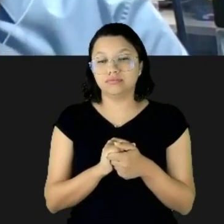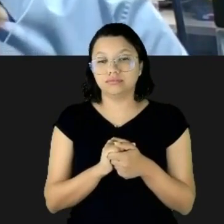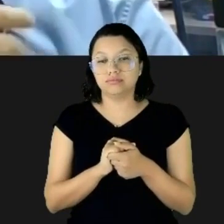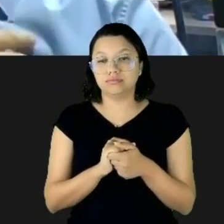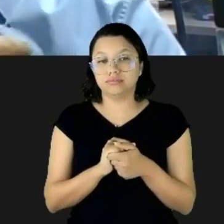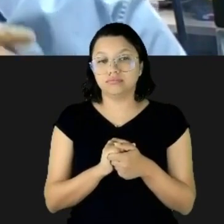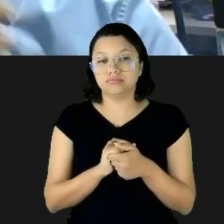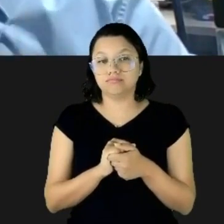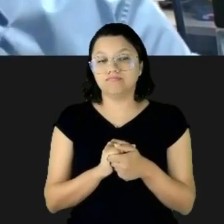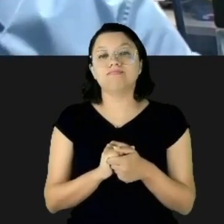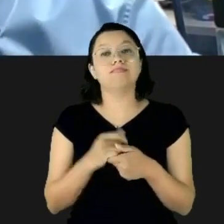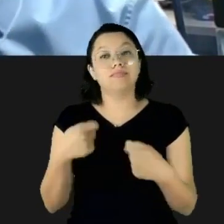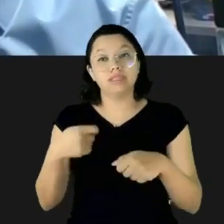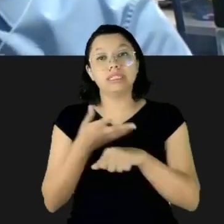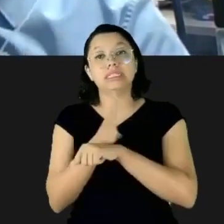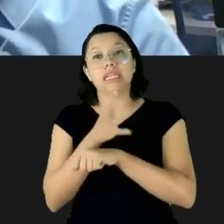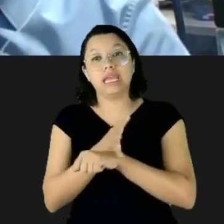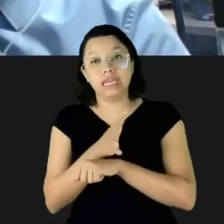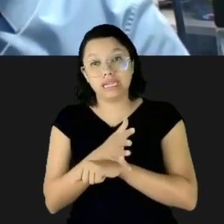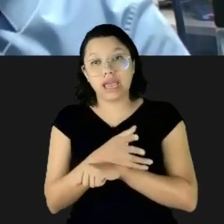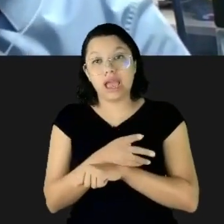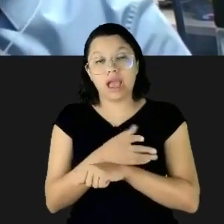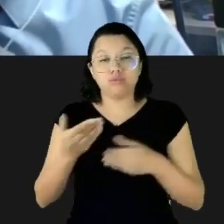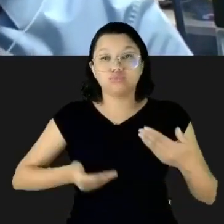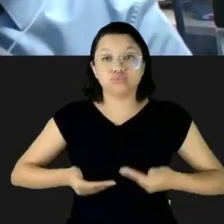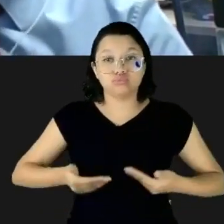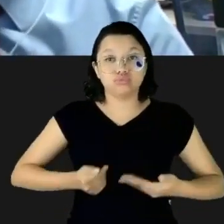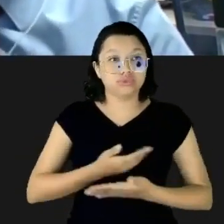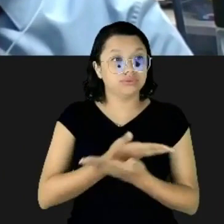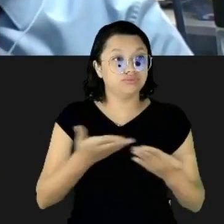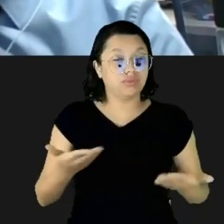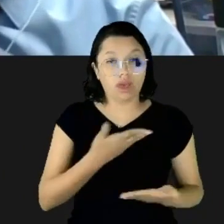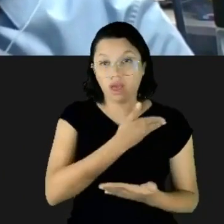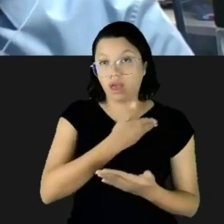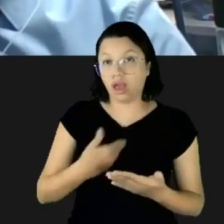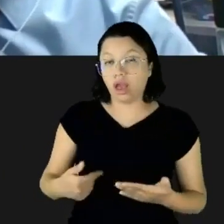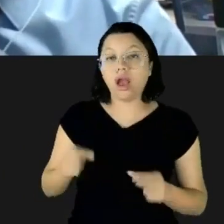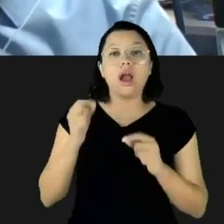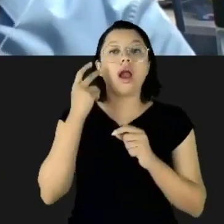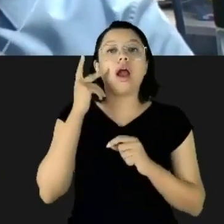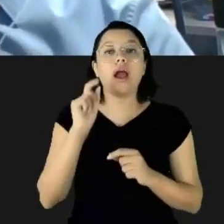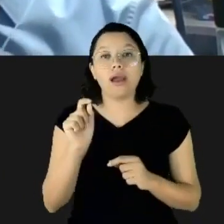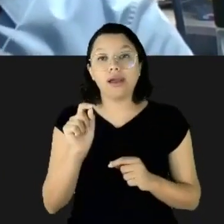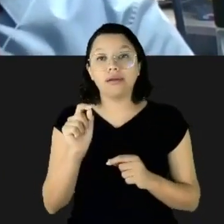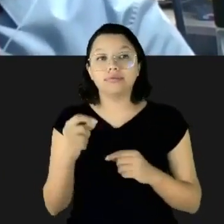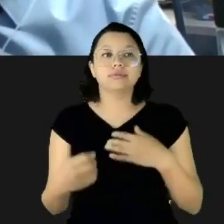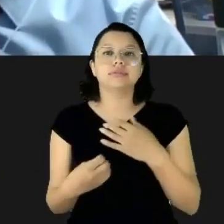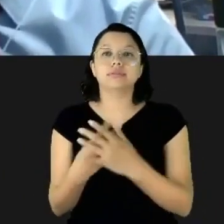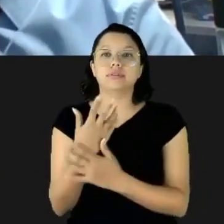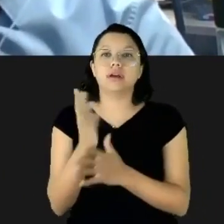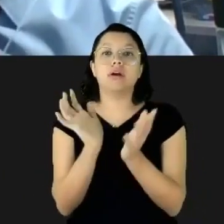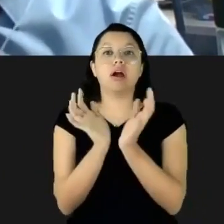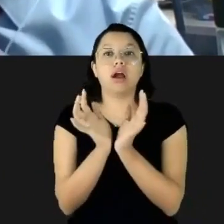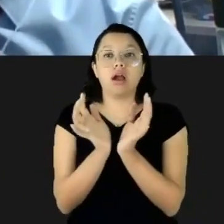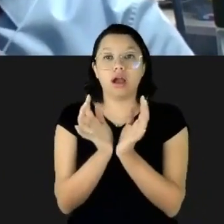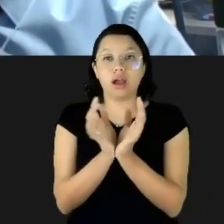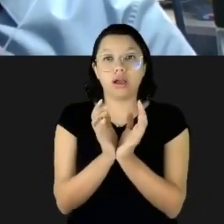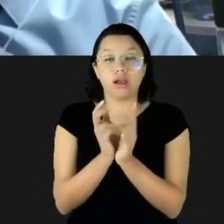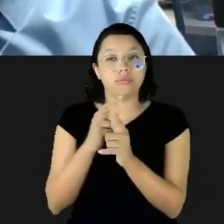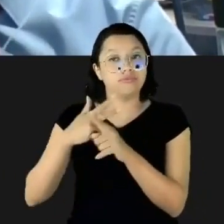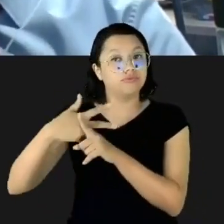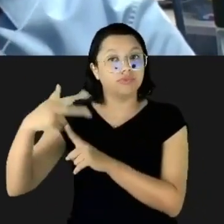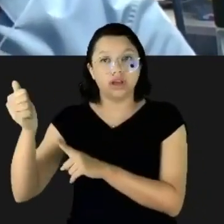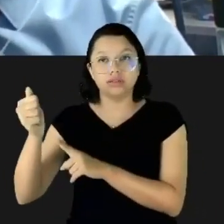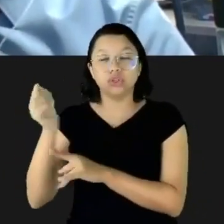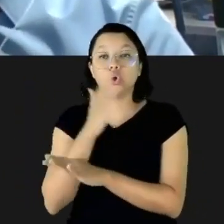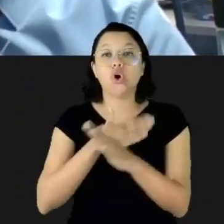de se treinar, de treinar os servidores para que a gente monte uma equipe, uma equipe vencedora